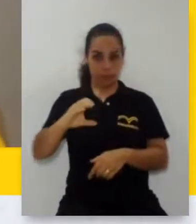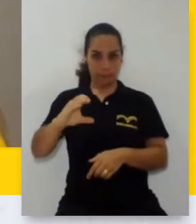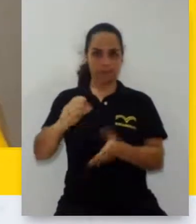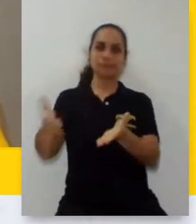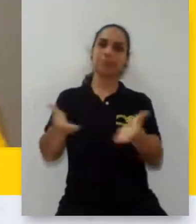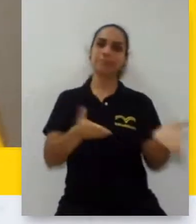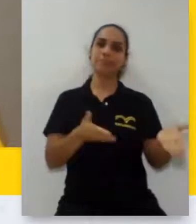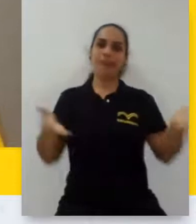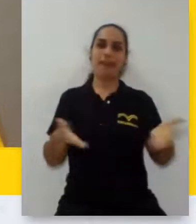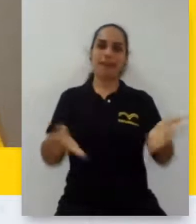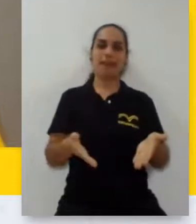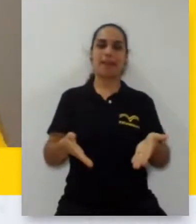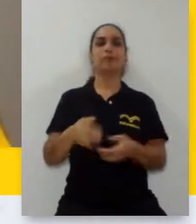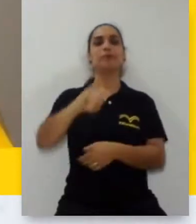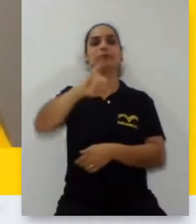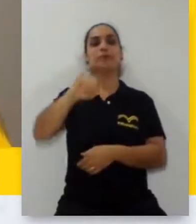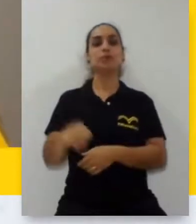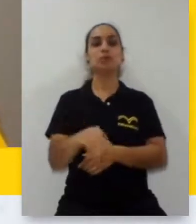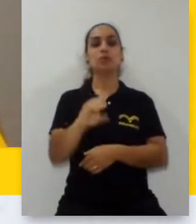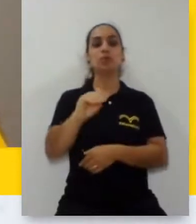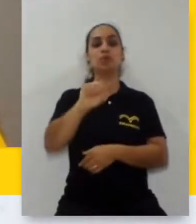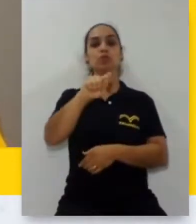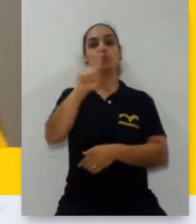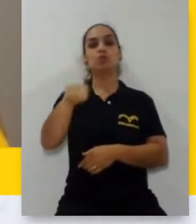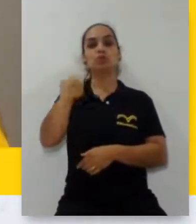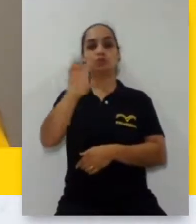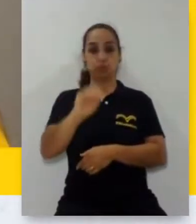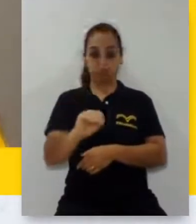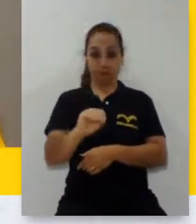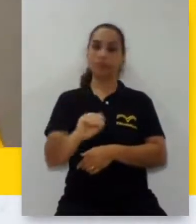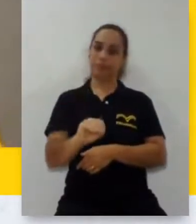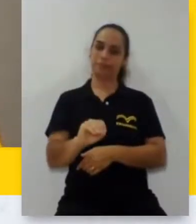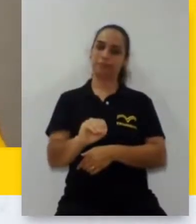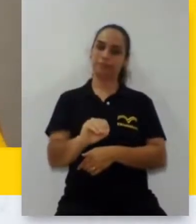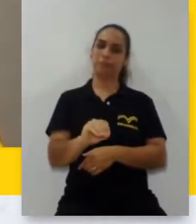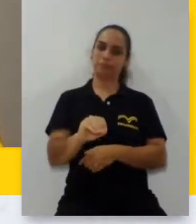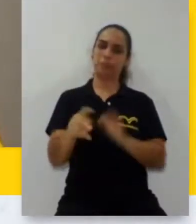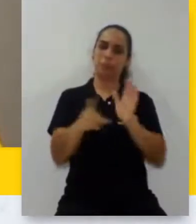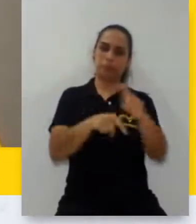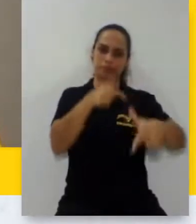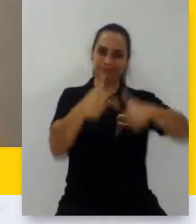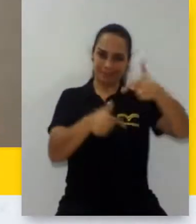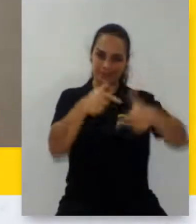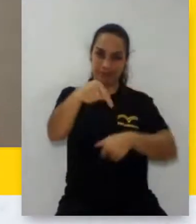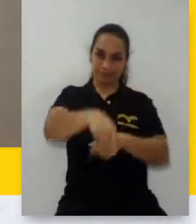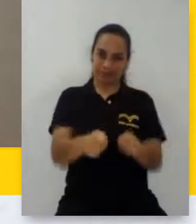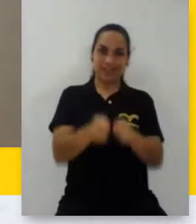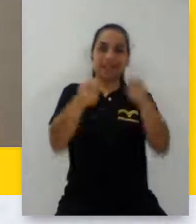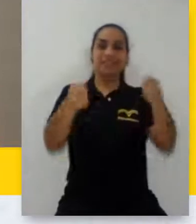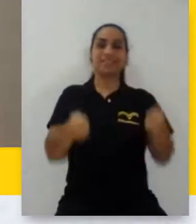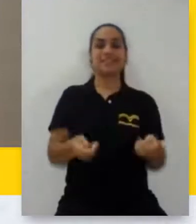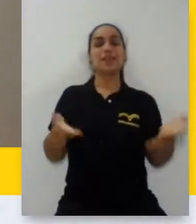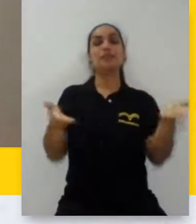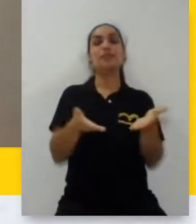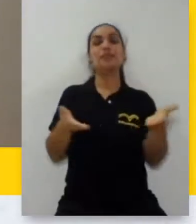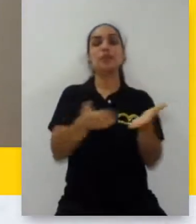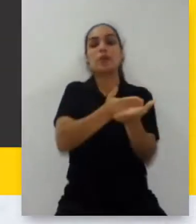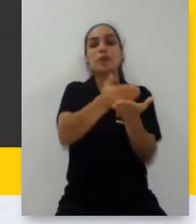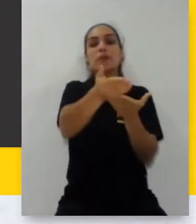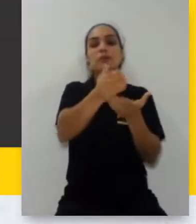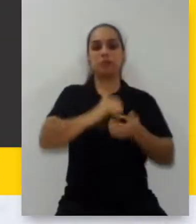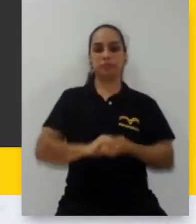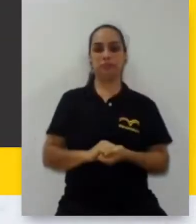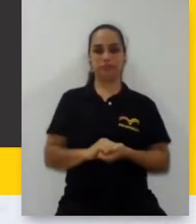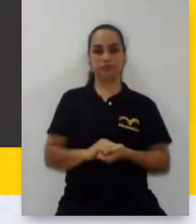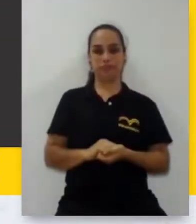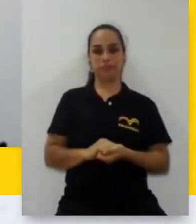Bloch, colaborador da Uniaselv, que vai deixar uma mensagem a todos vocês. João, é com você.